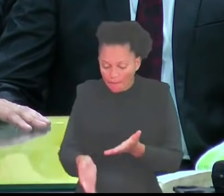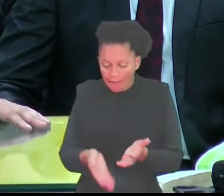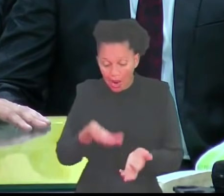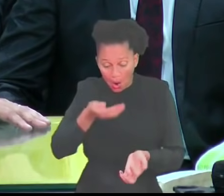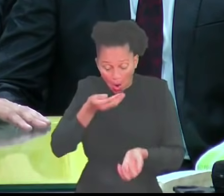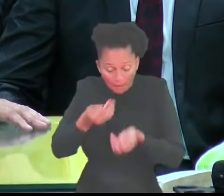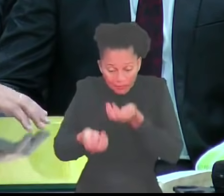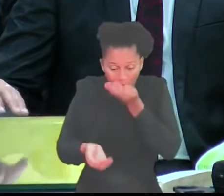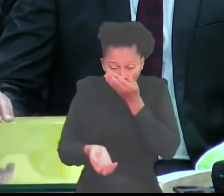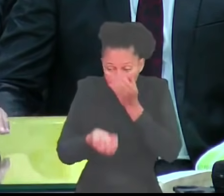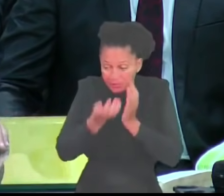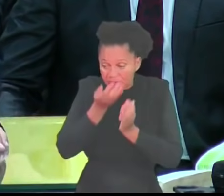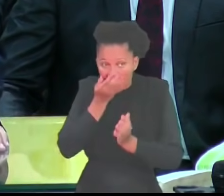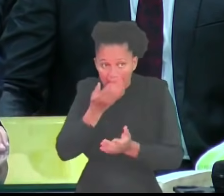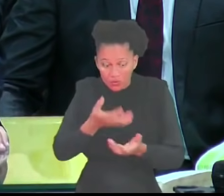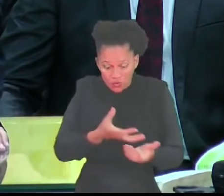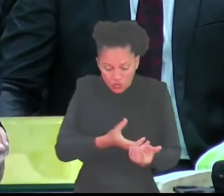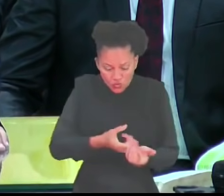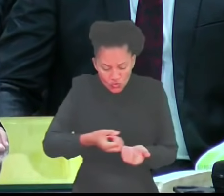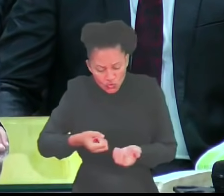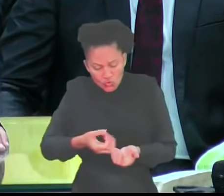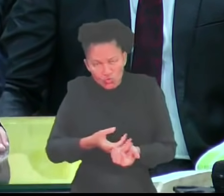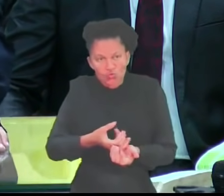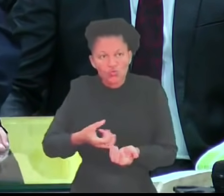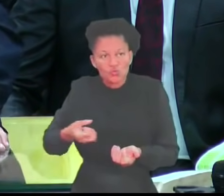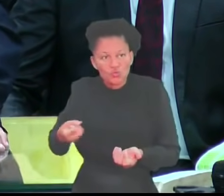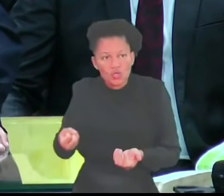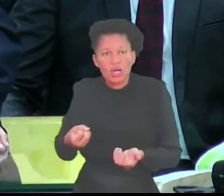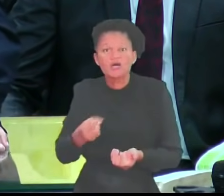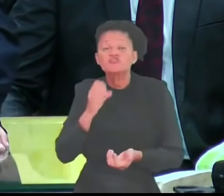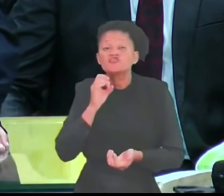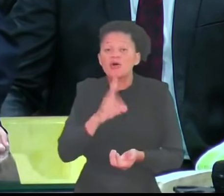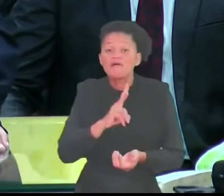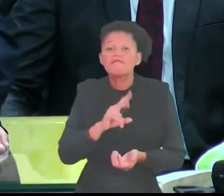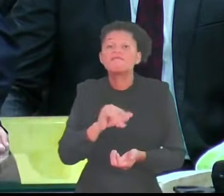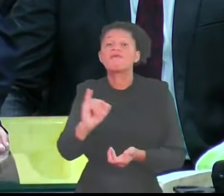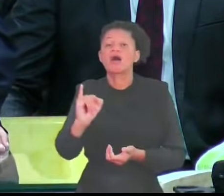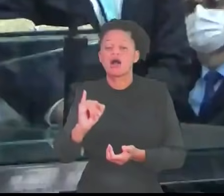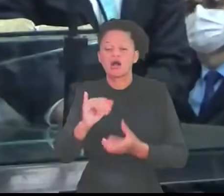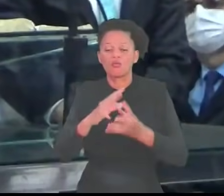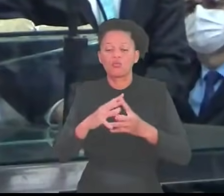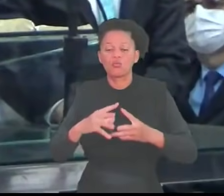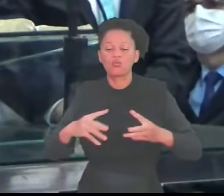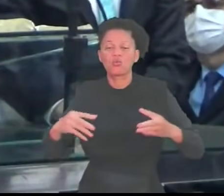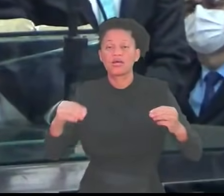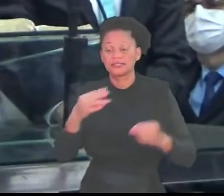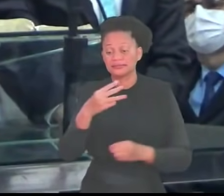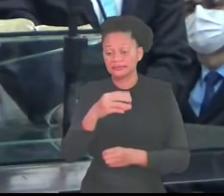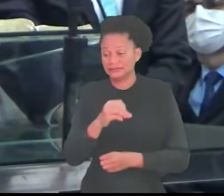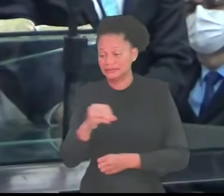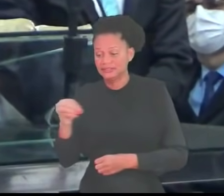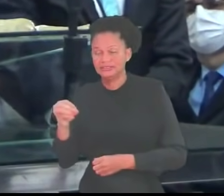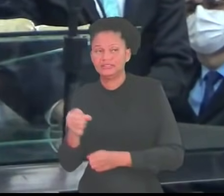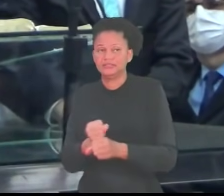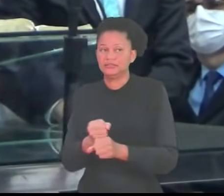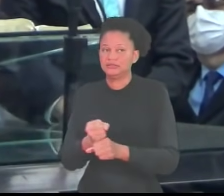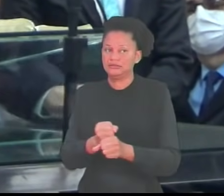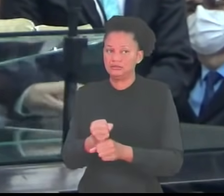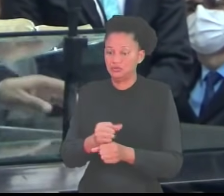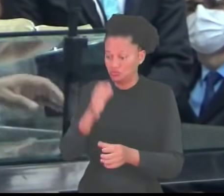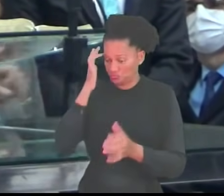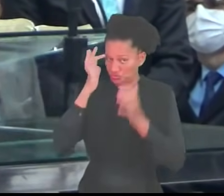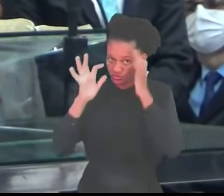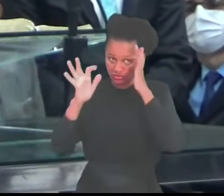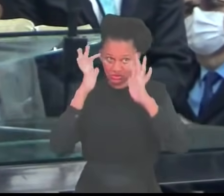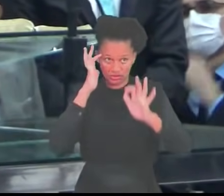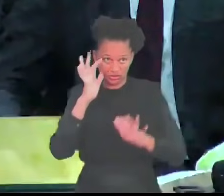dele hoje, se começarem a puxar de lá, diz que só vai se acabar daqui a 300 anos. Não sei se vocês lembram